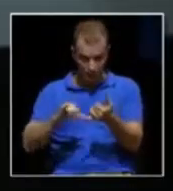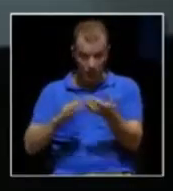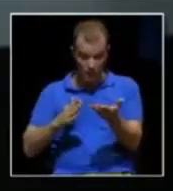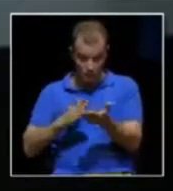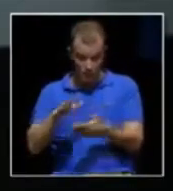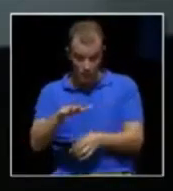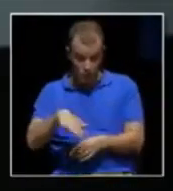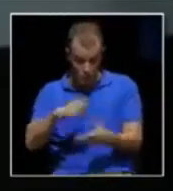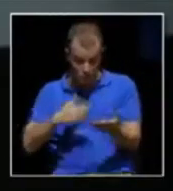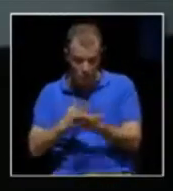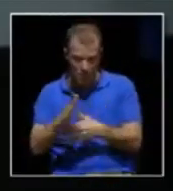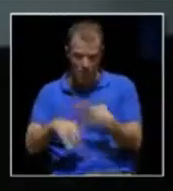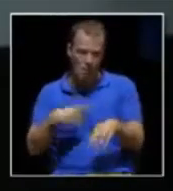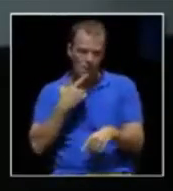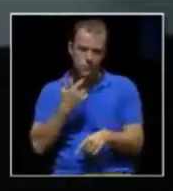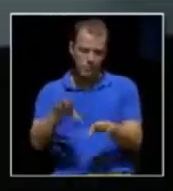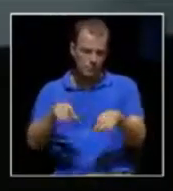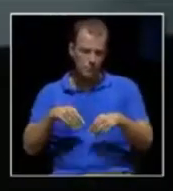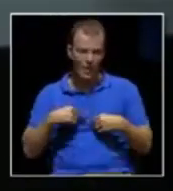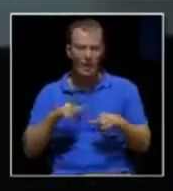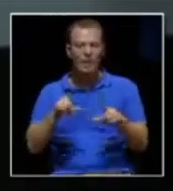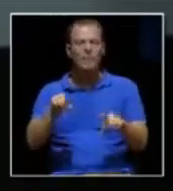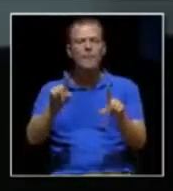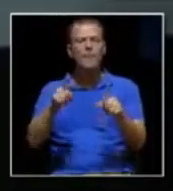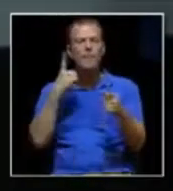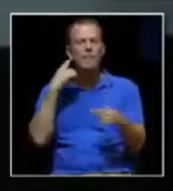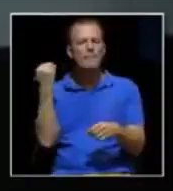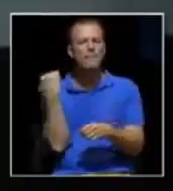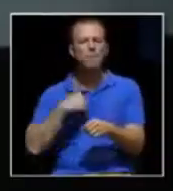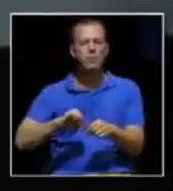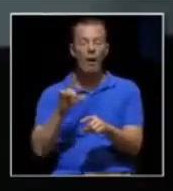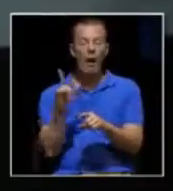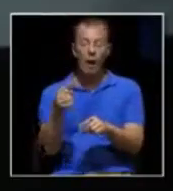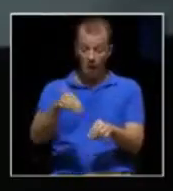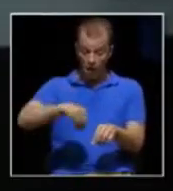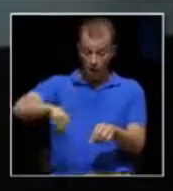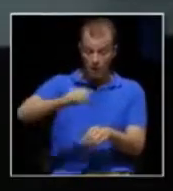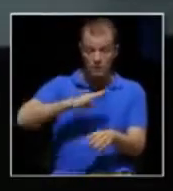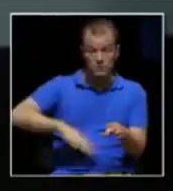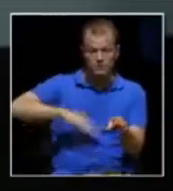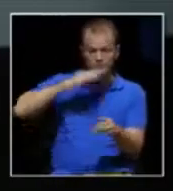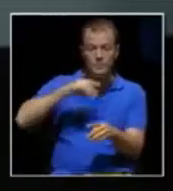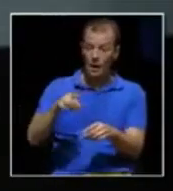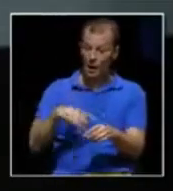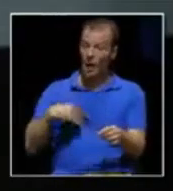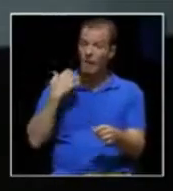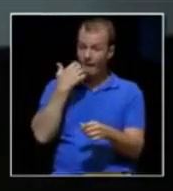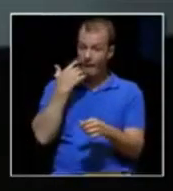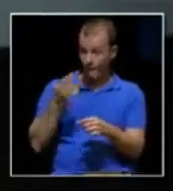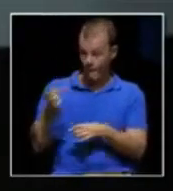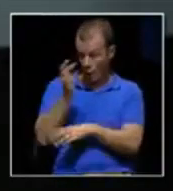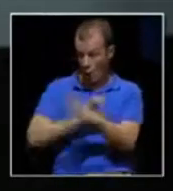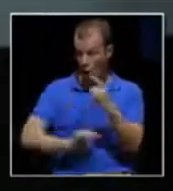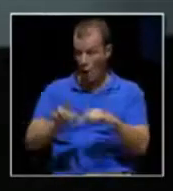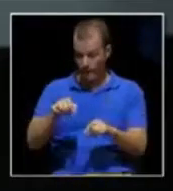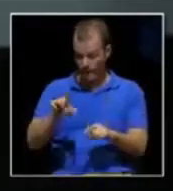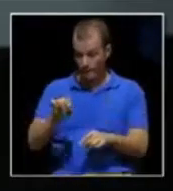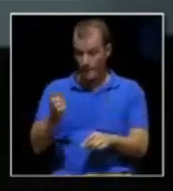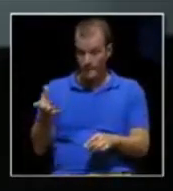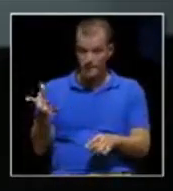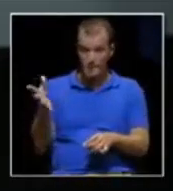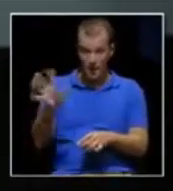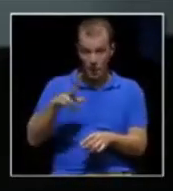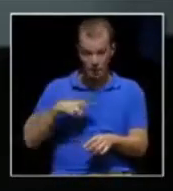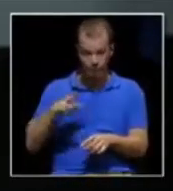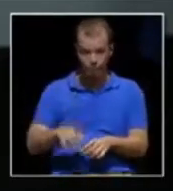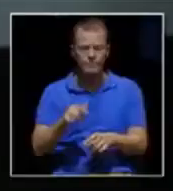inaceitável. Não podemos ignorar também que a contaminação dos solos é um grave problema na Europa e no nosso país, onde se estima que